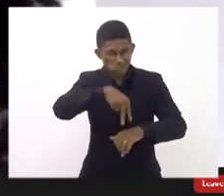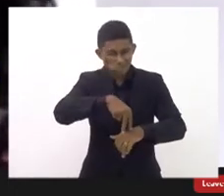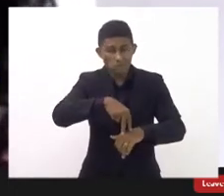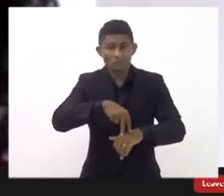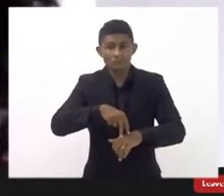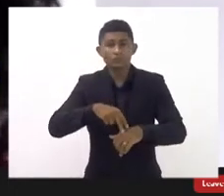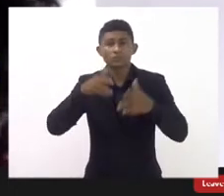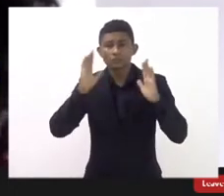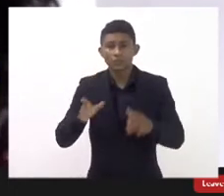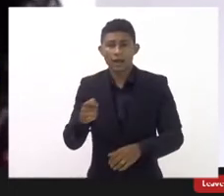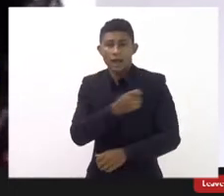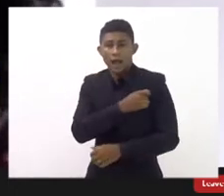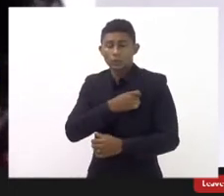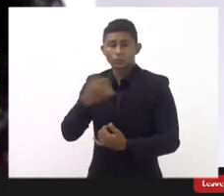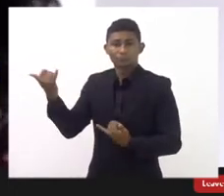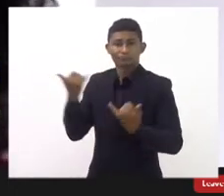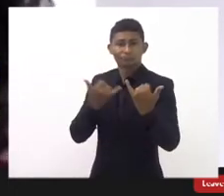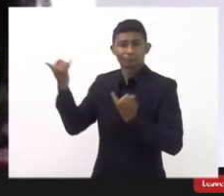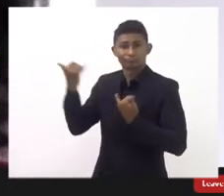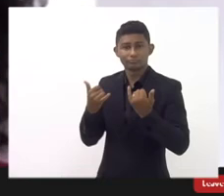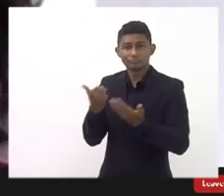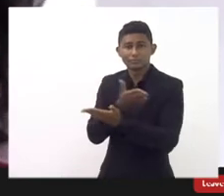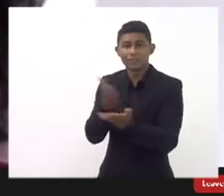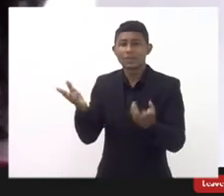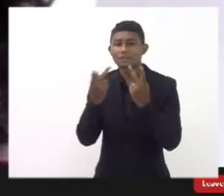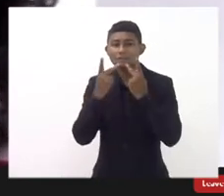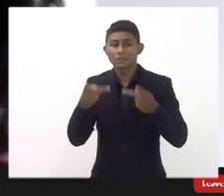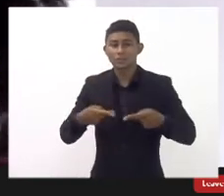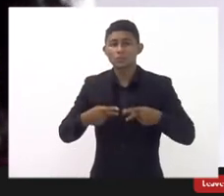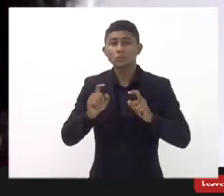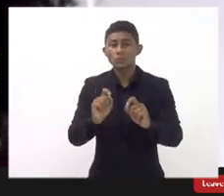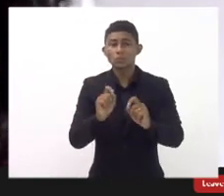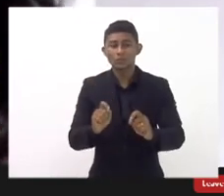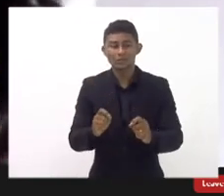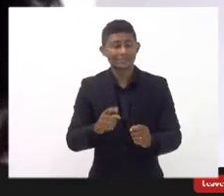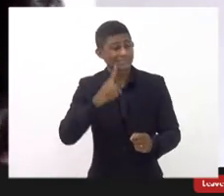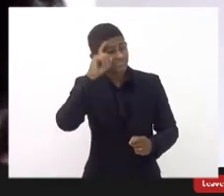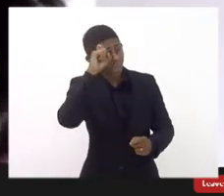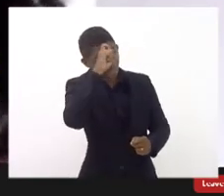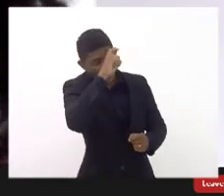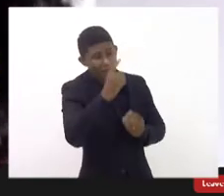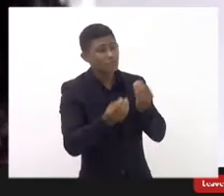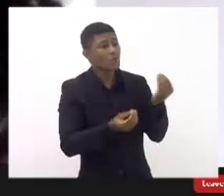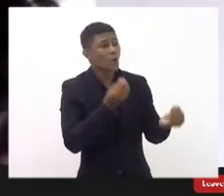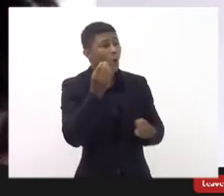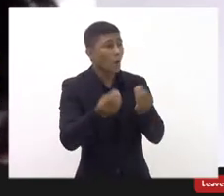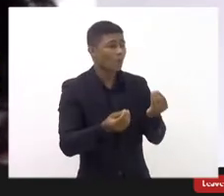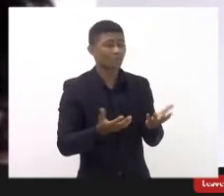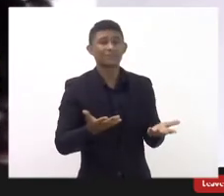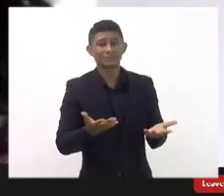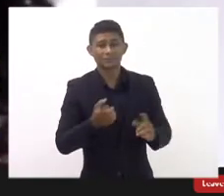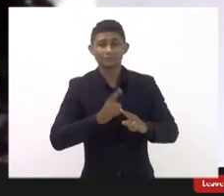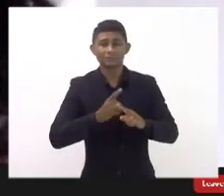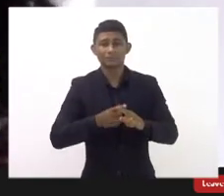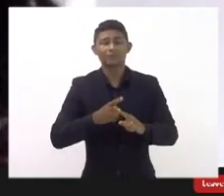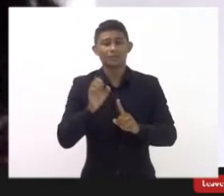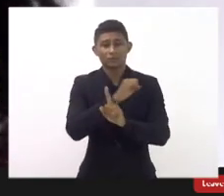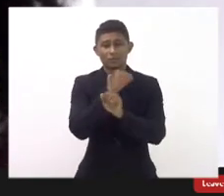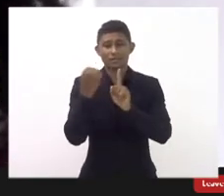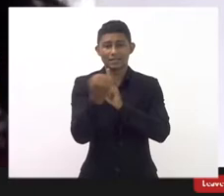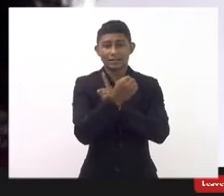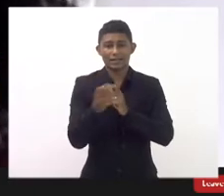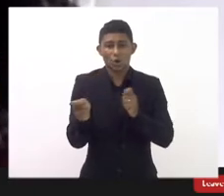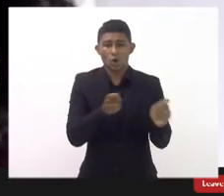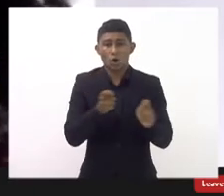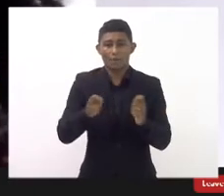muitos relatos de estudantes com muitas dificuldades de retornar às atividades, também por conta da enorme crise social e econômica que nós